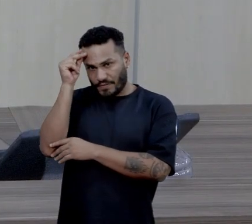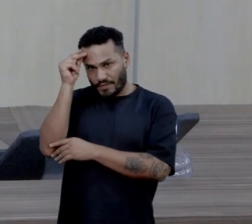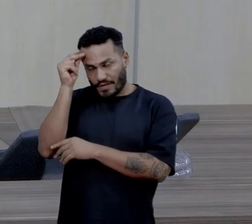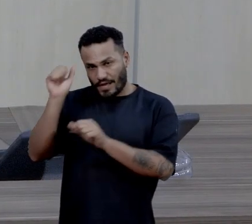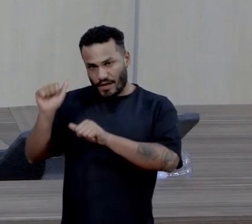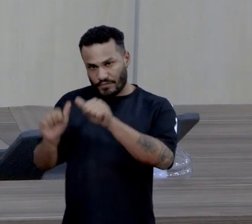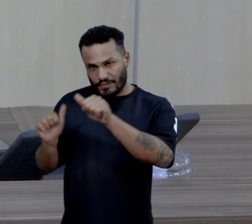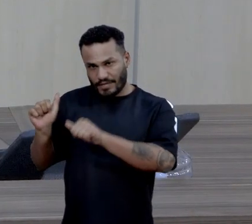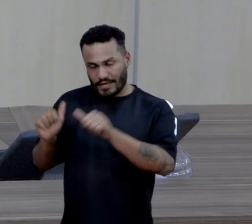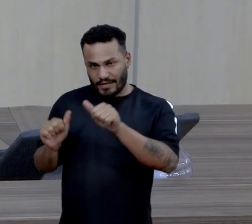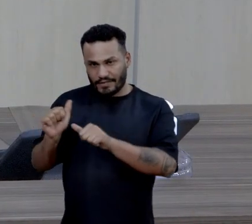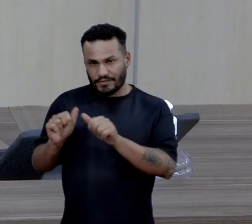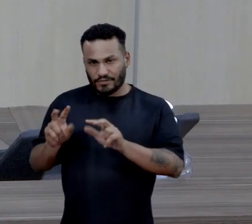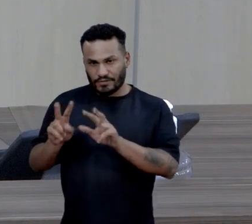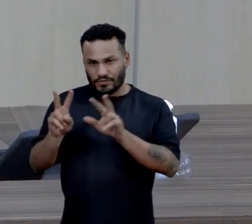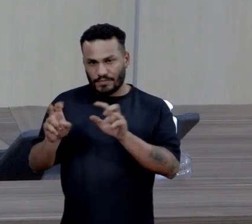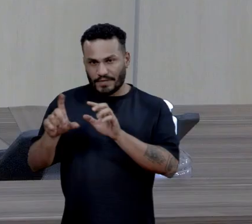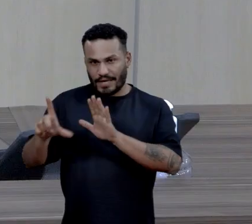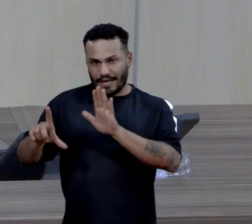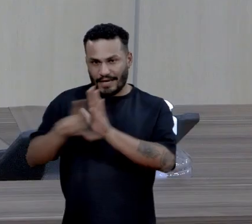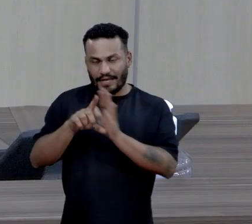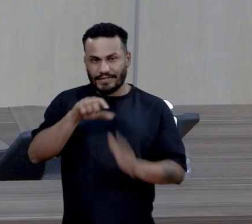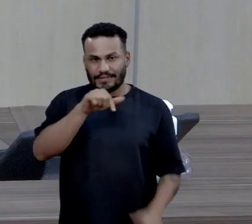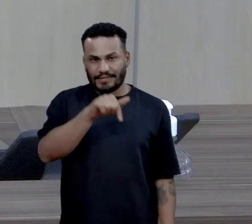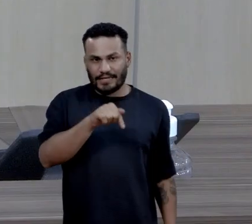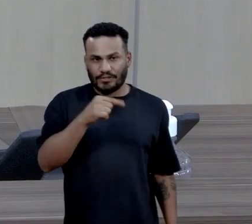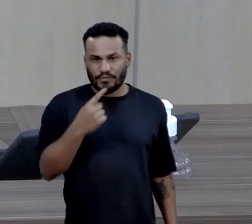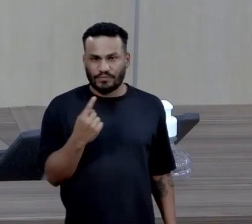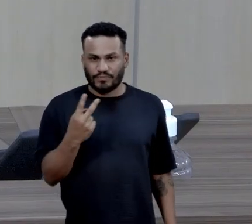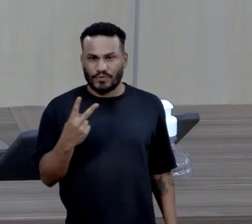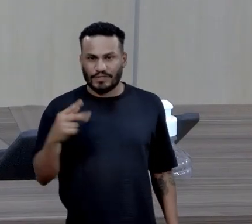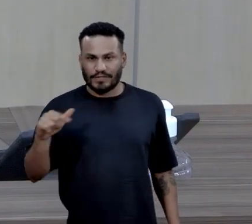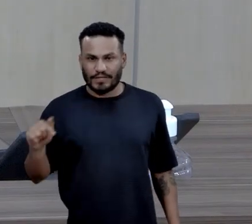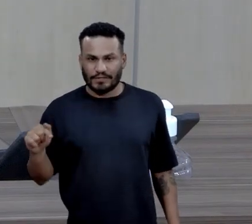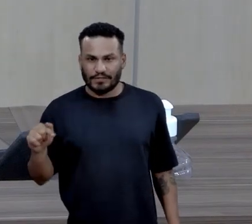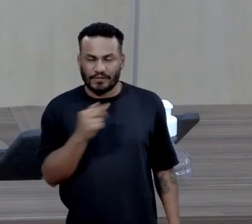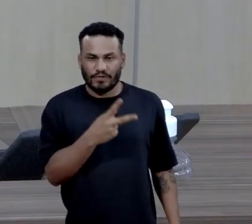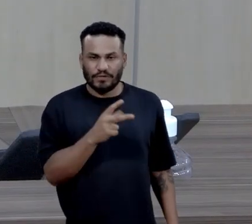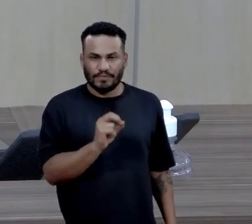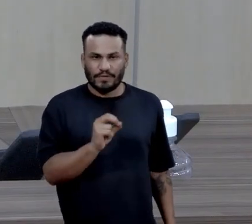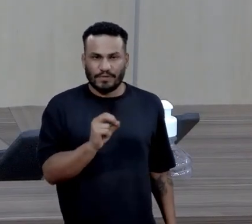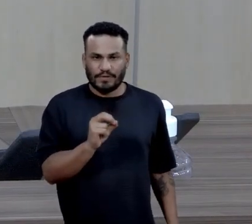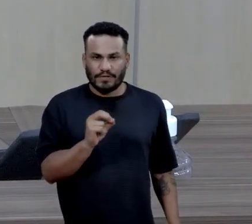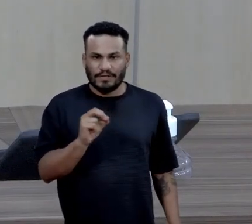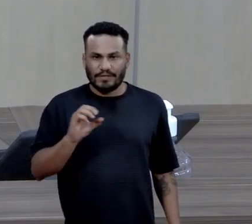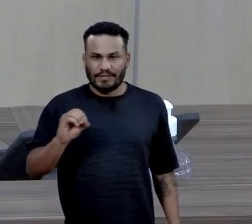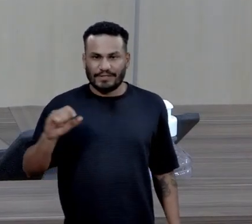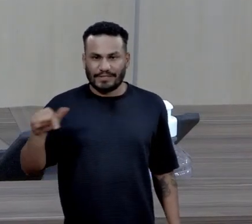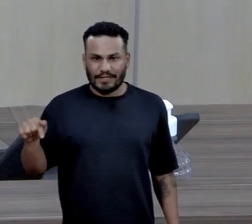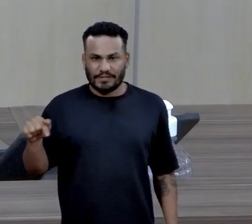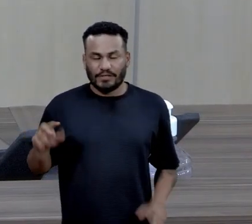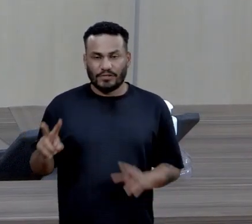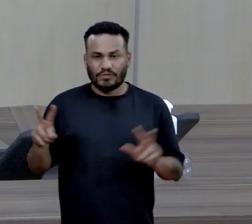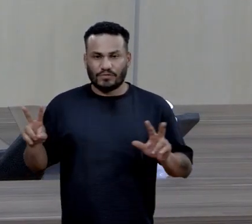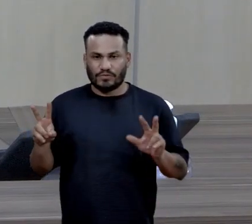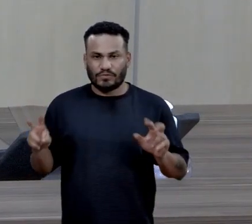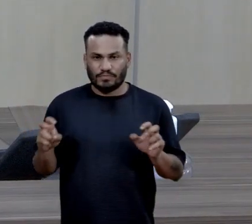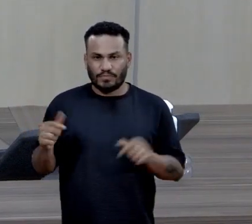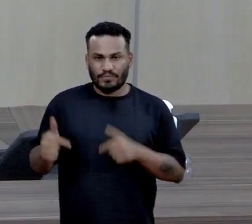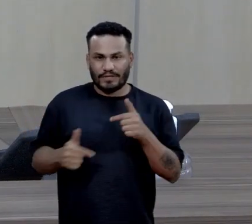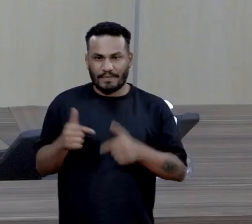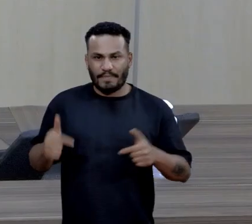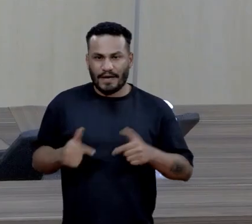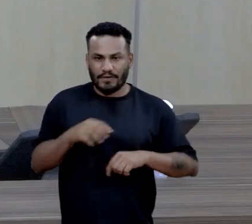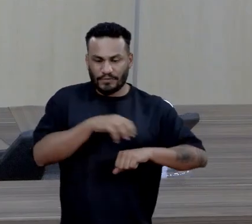que altera e revoga dispositivo da Lei 7127 de 2007, que dispõe sobre o